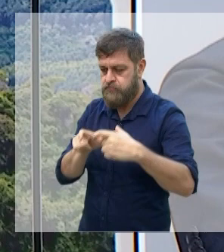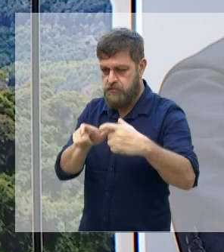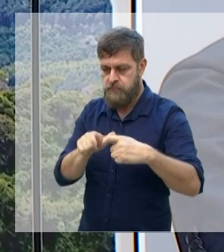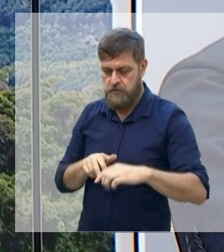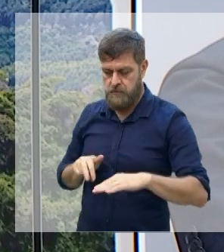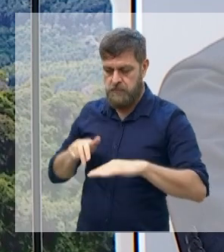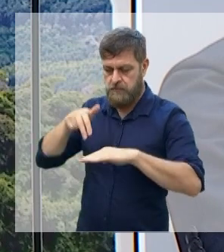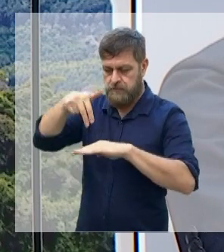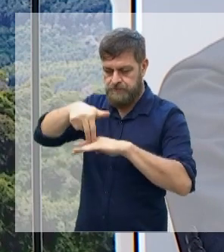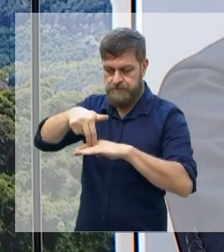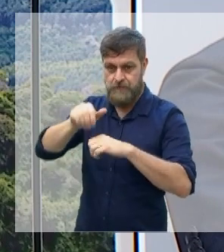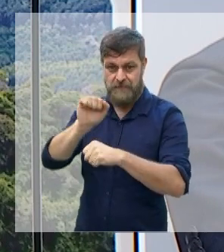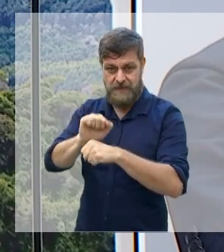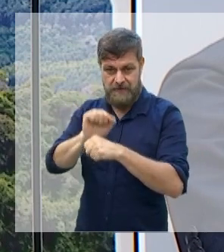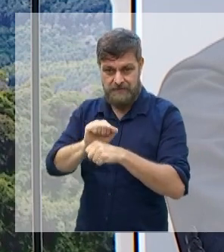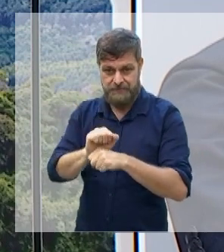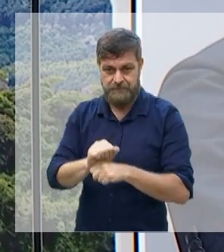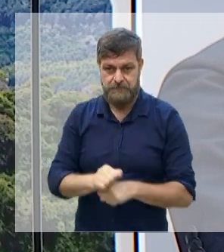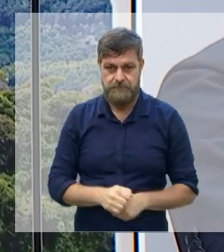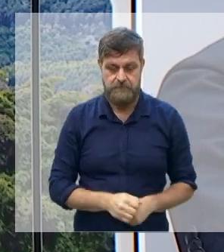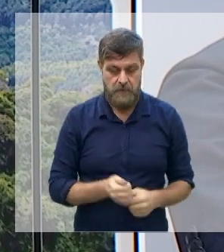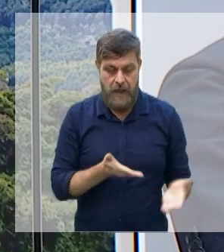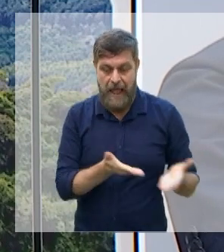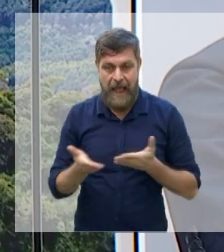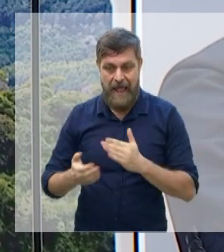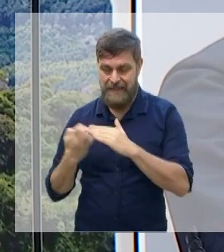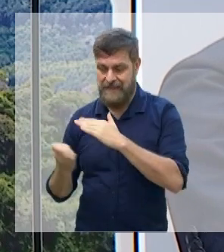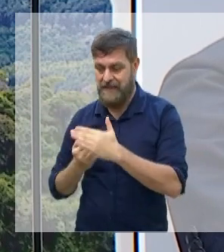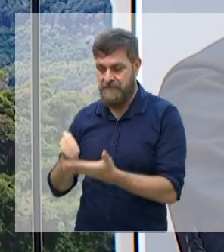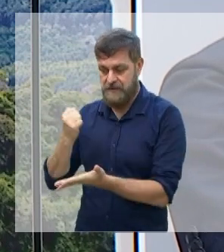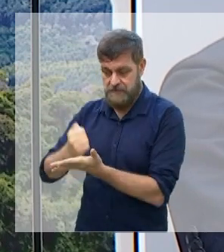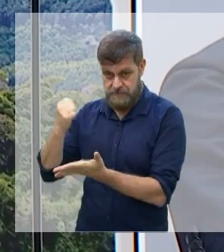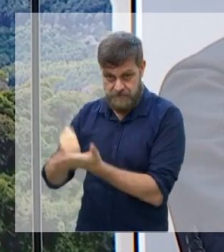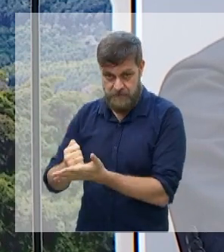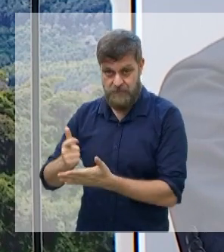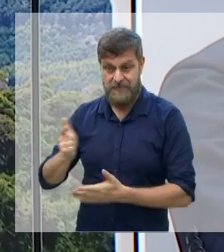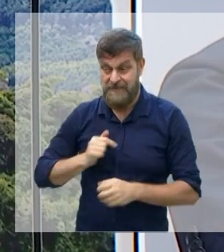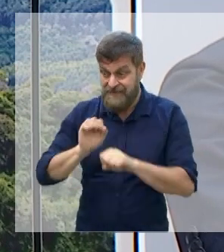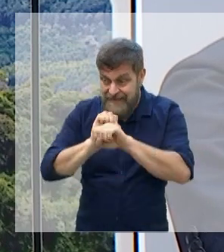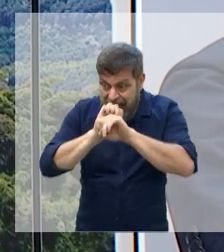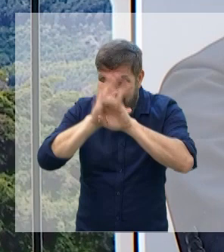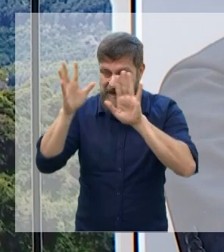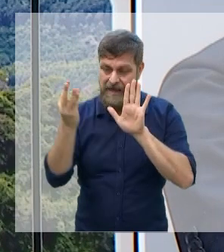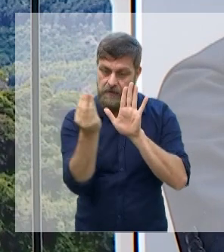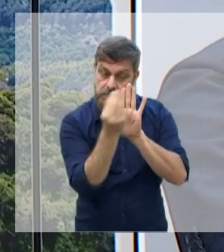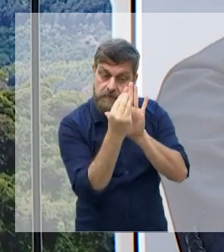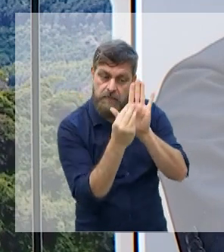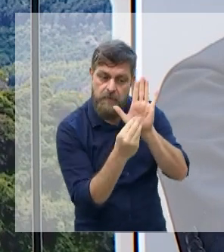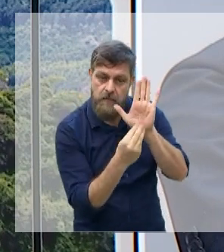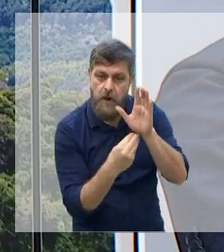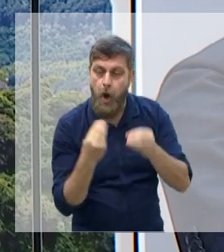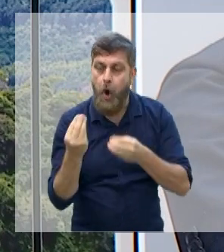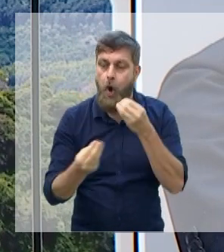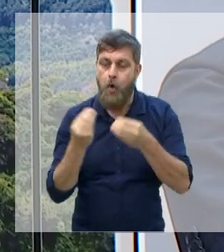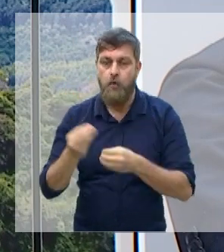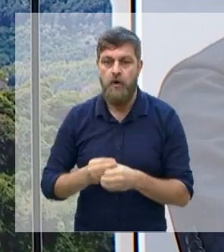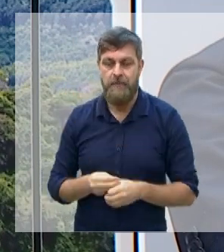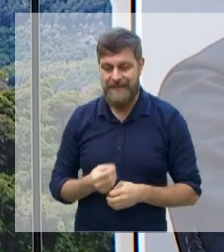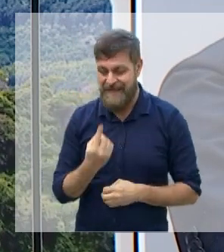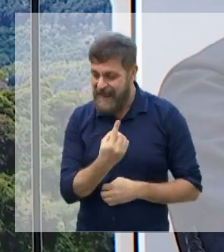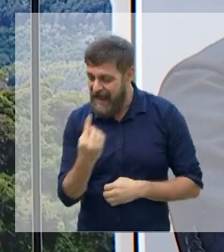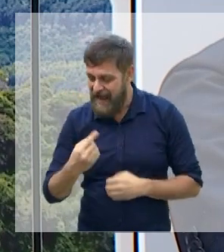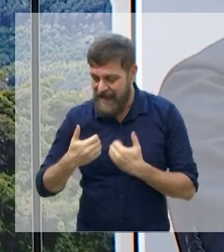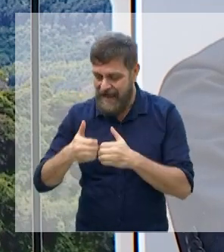ônibus brt e isso na licitação que nós estamos agora soltando vai estar muito claro o que vai acontecer como é que cada linha para